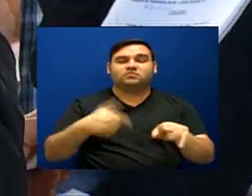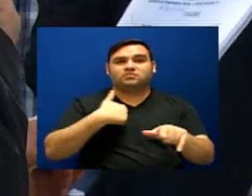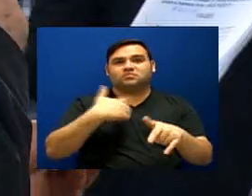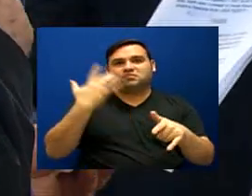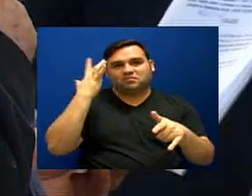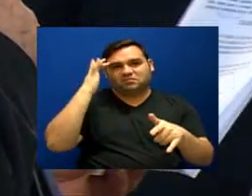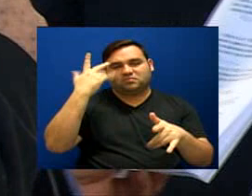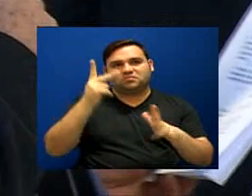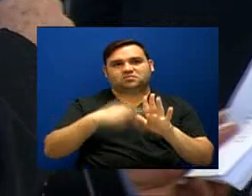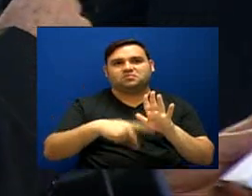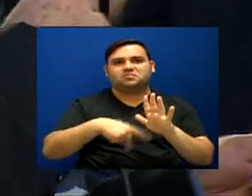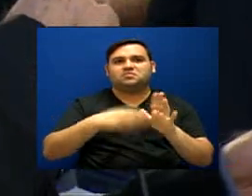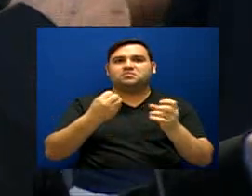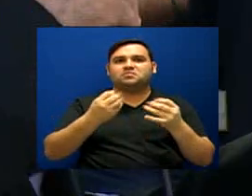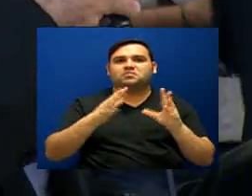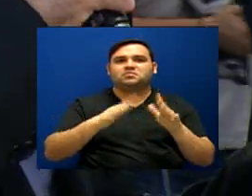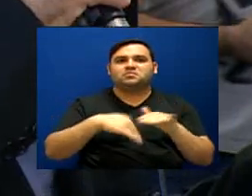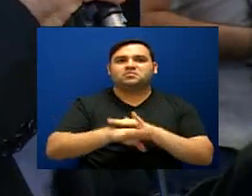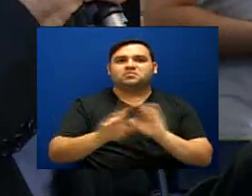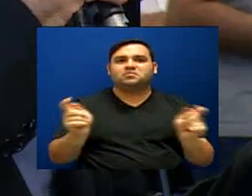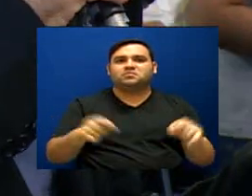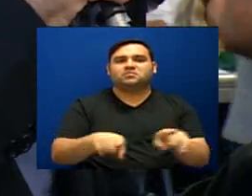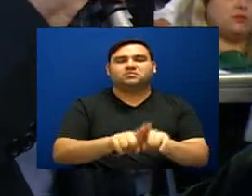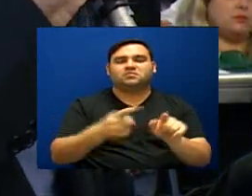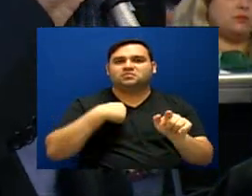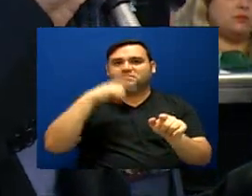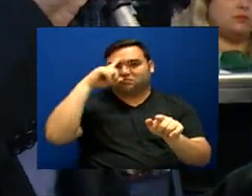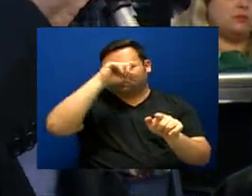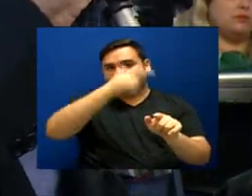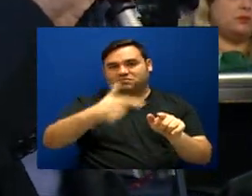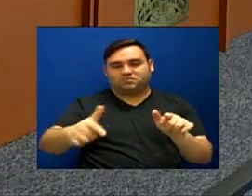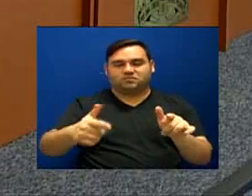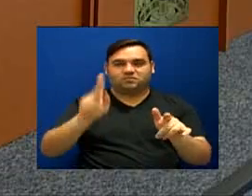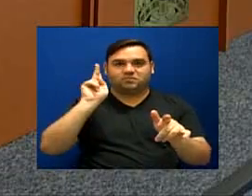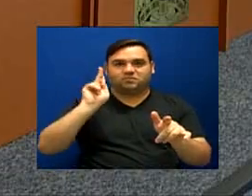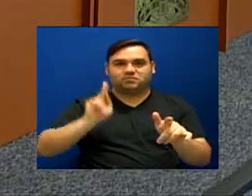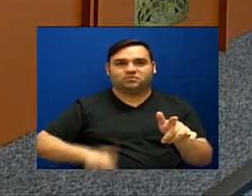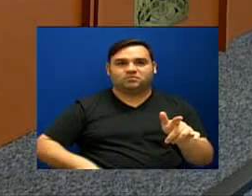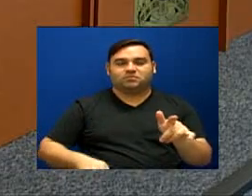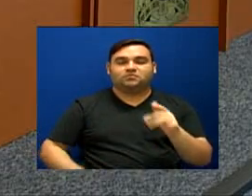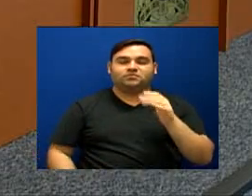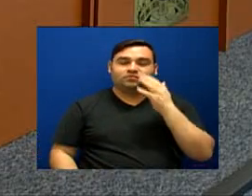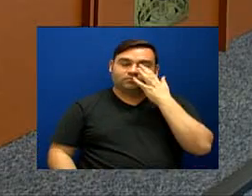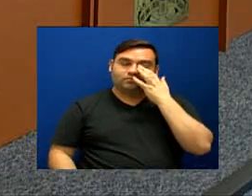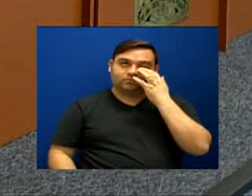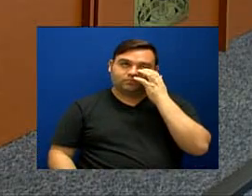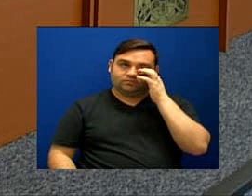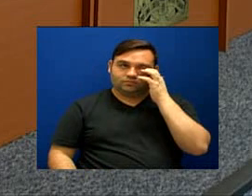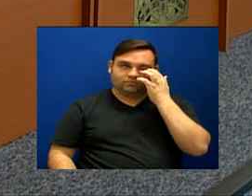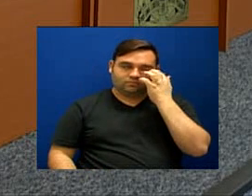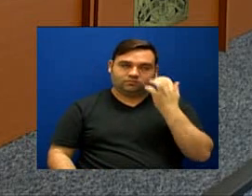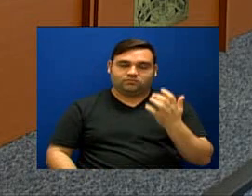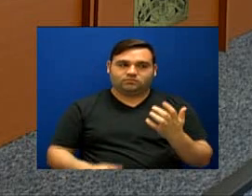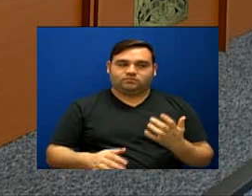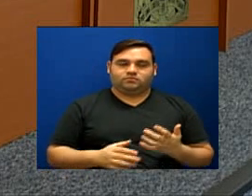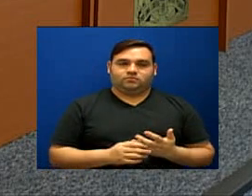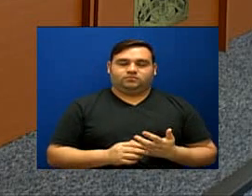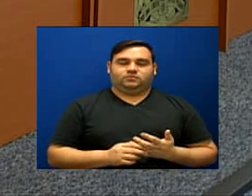que ele já poderia ir para arquivo, mas não tenho nenhuma dificuldade. Senhor presidente, é o seguinte,